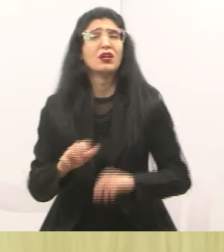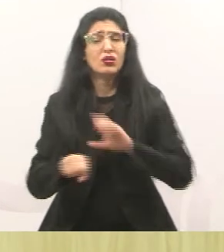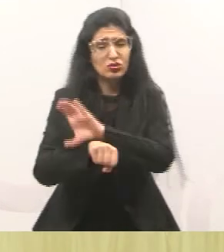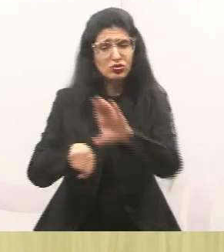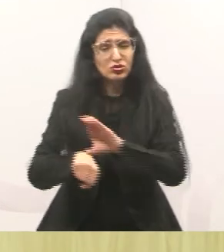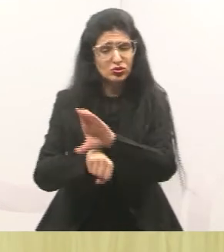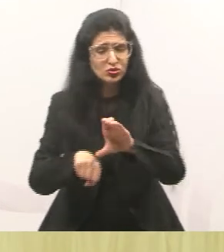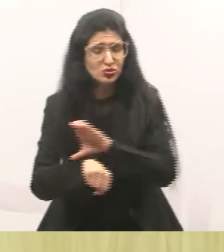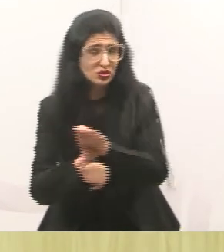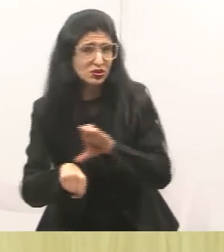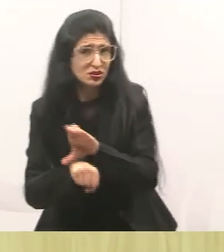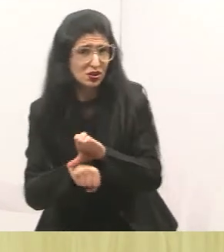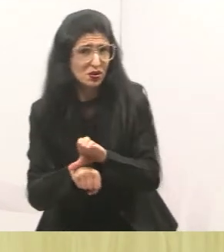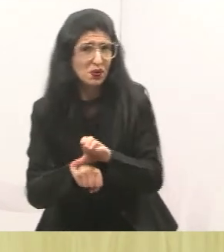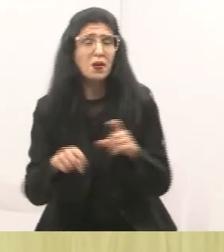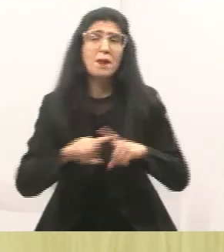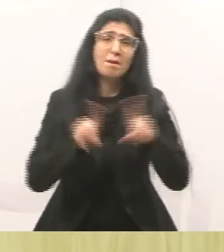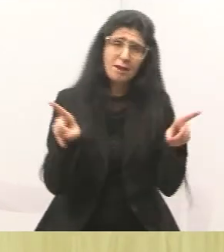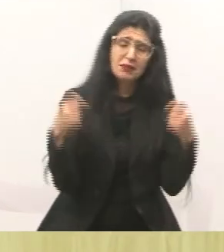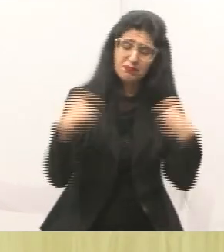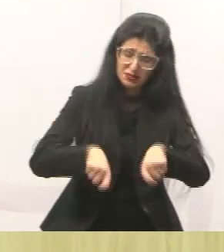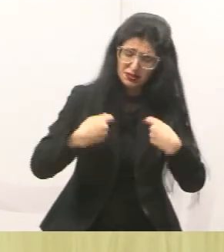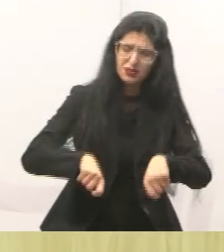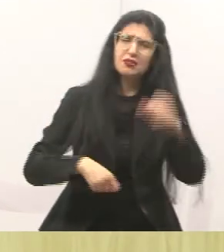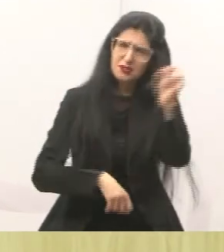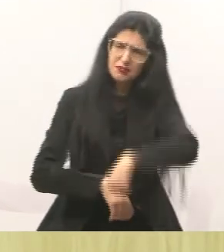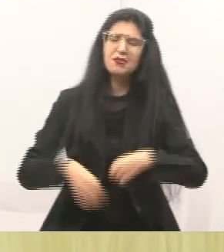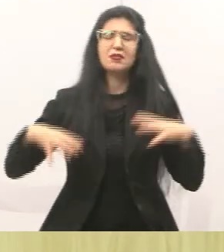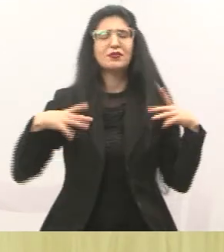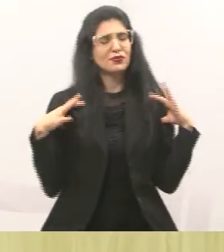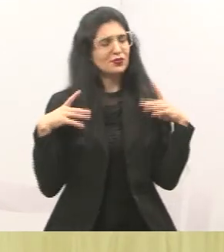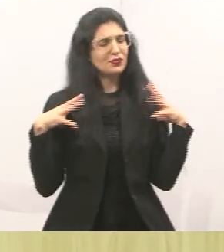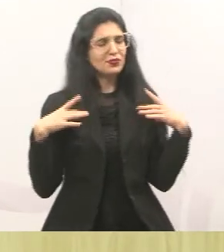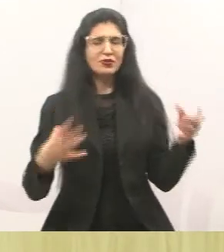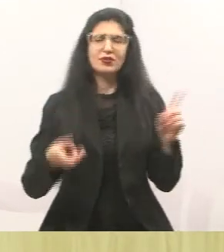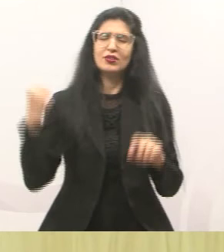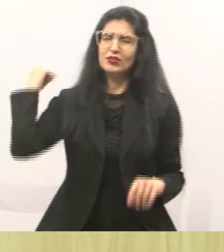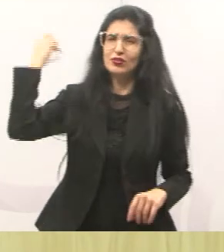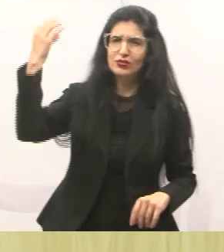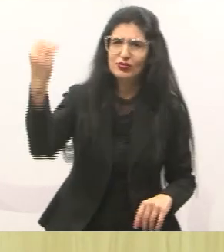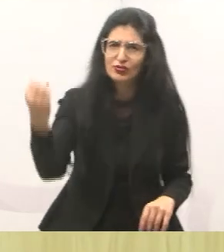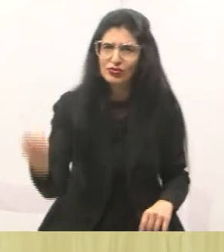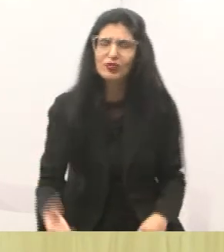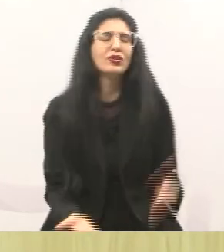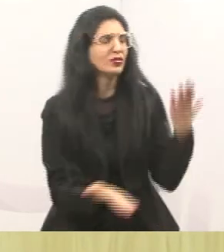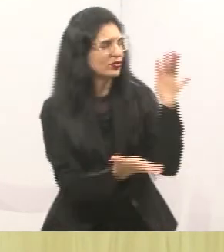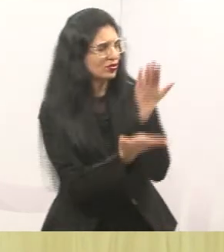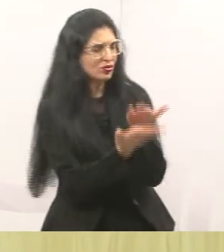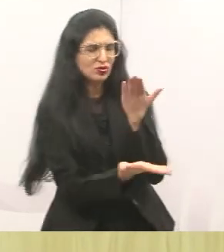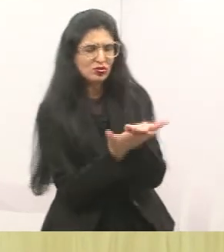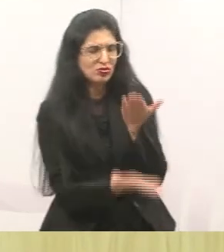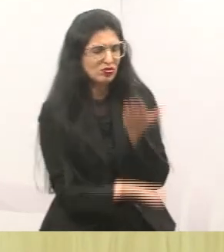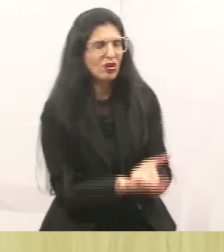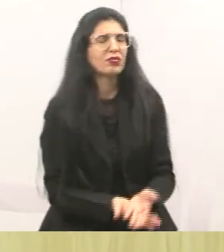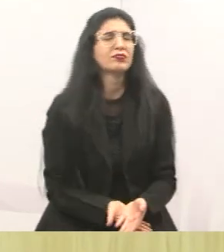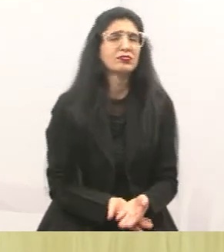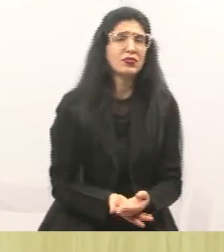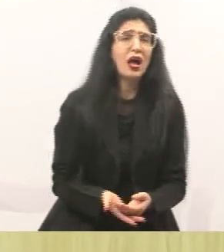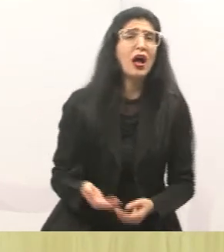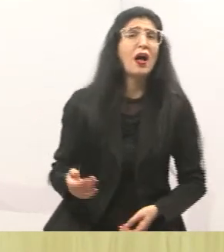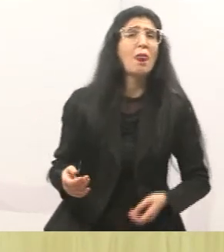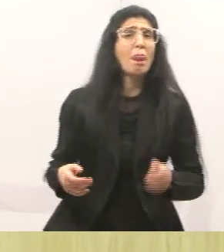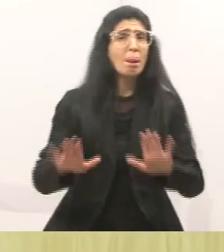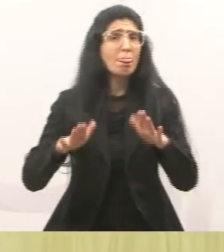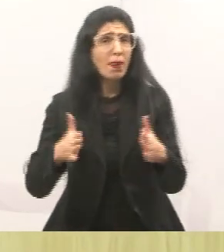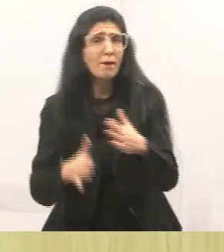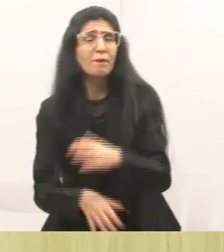com base em um planejamento de descanso, viagem e estudo? Há uma legitimidade nessa ação compulsória? Como